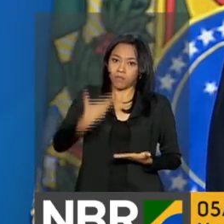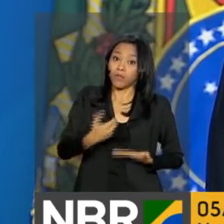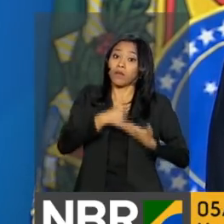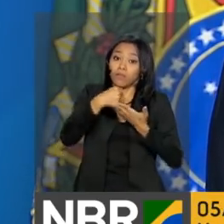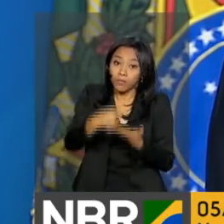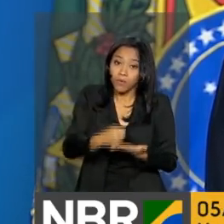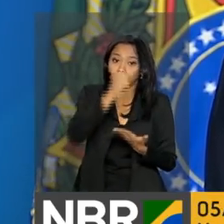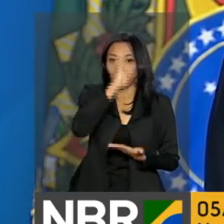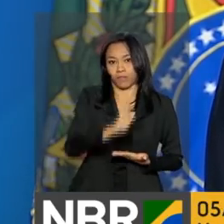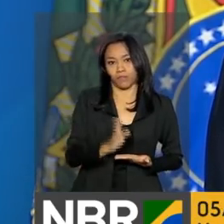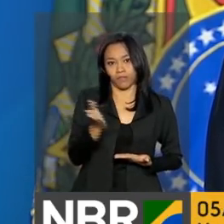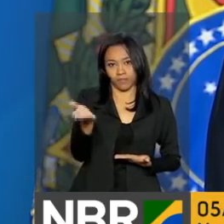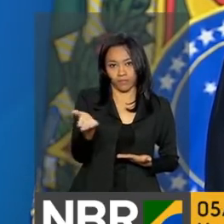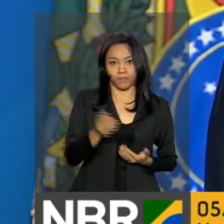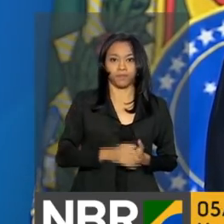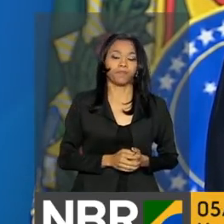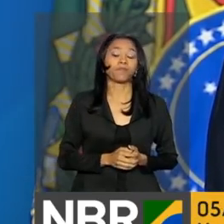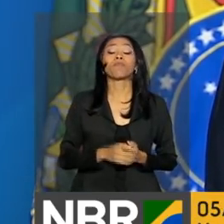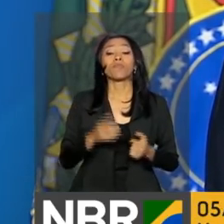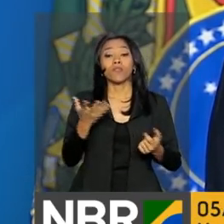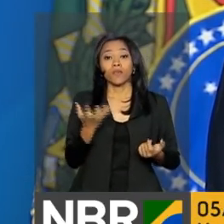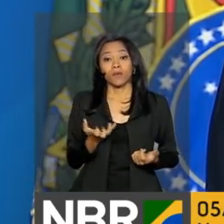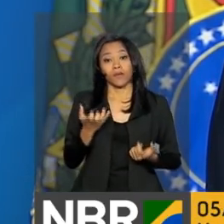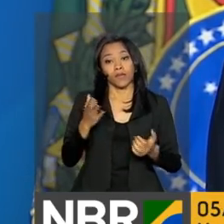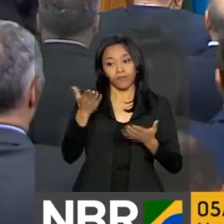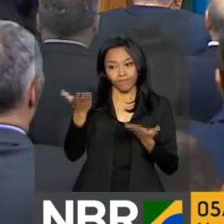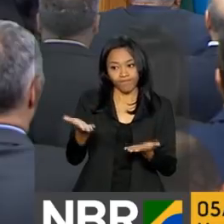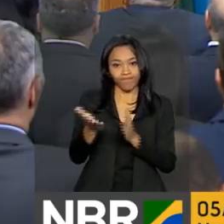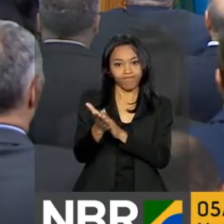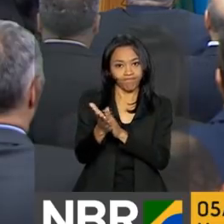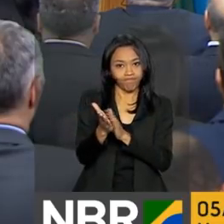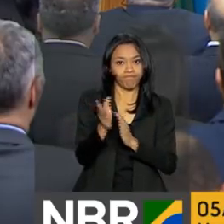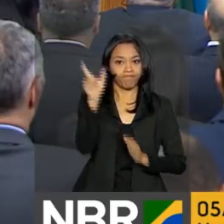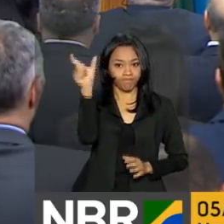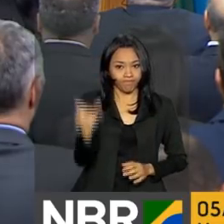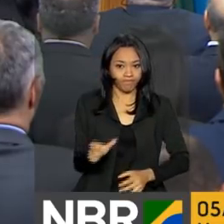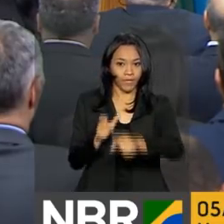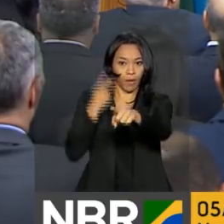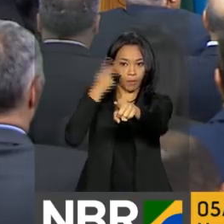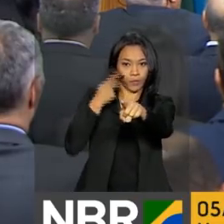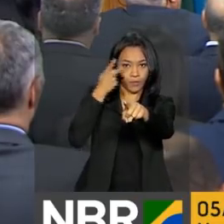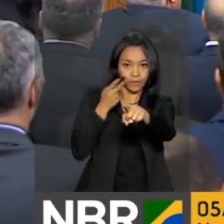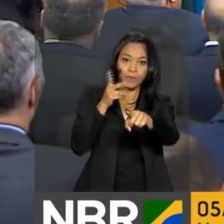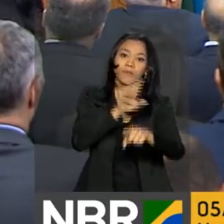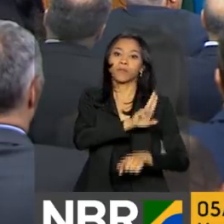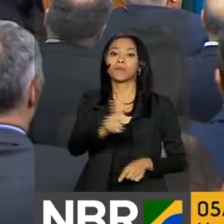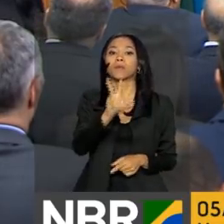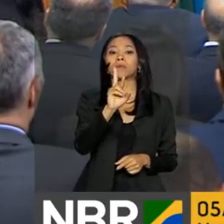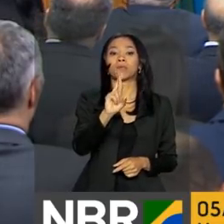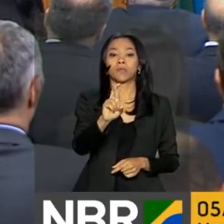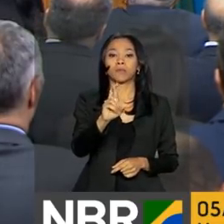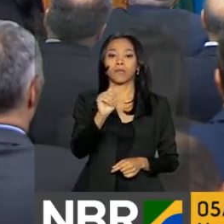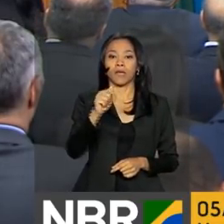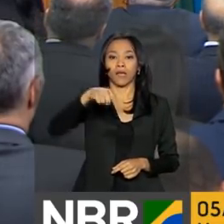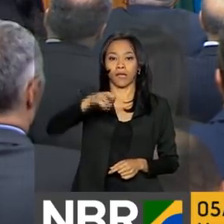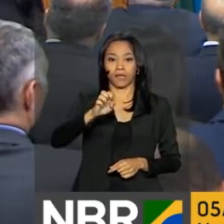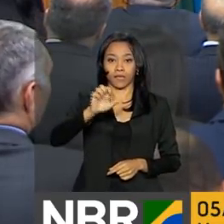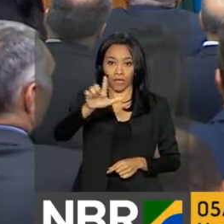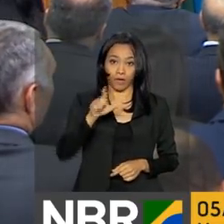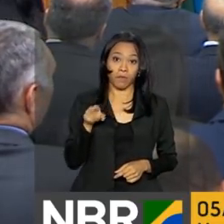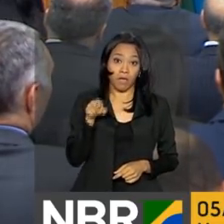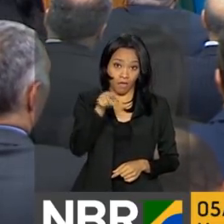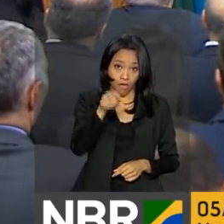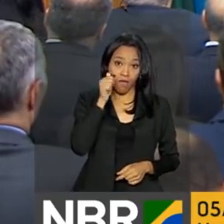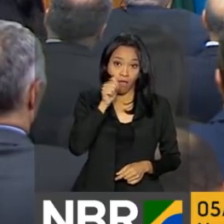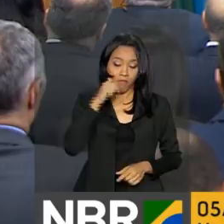especialmente mencionar o trabalho feito pela senhora a procuradora aqui é o dote que trabalhou intensamente nessa